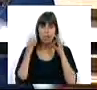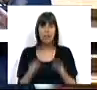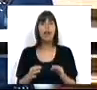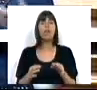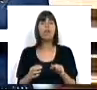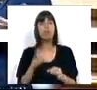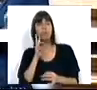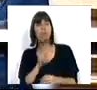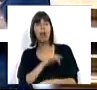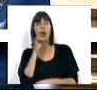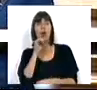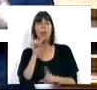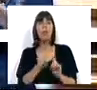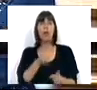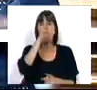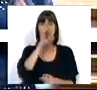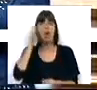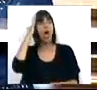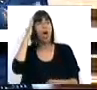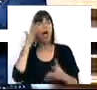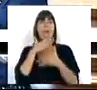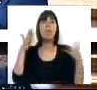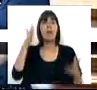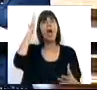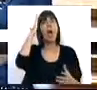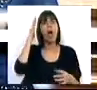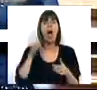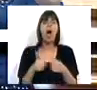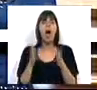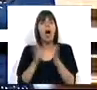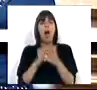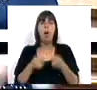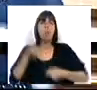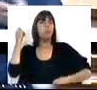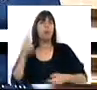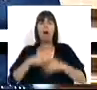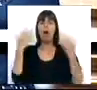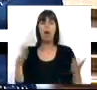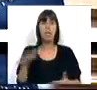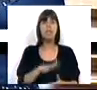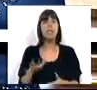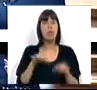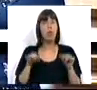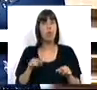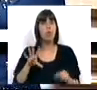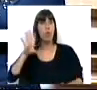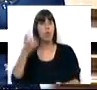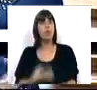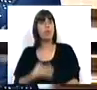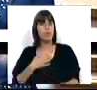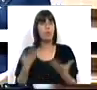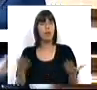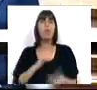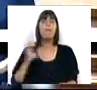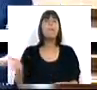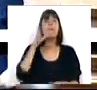concretas, vimos permanentemente o Governo a entender e a maioria a entender que isso é tudo incompatível com a situação que hoje o país atravessa. E